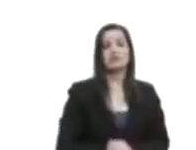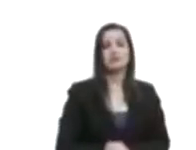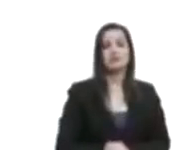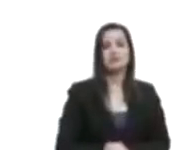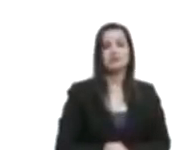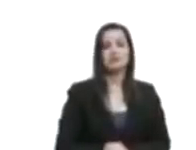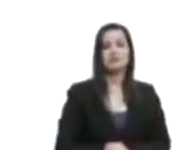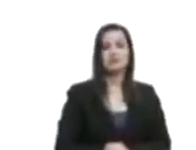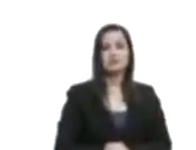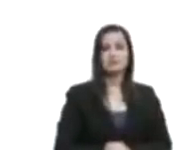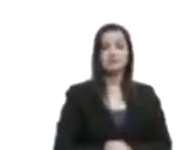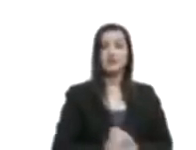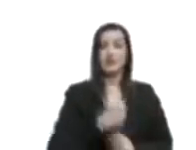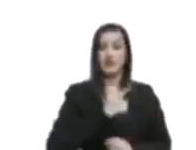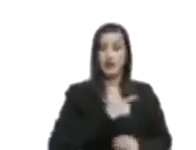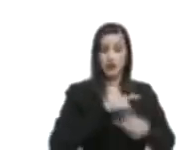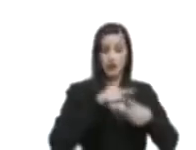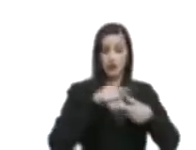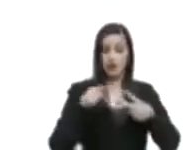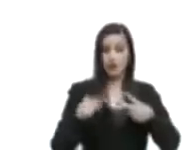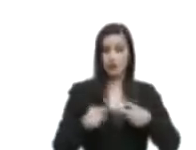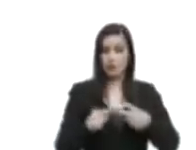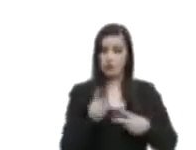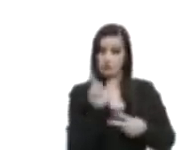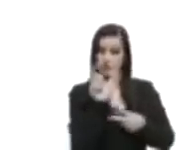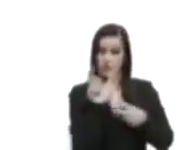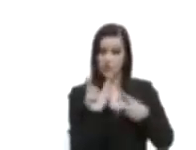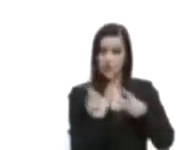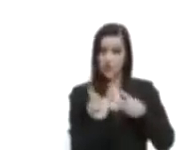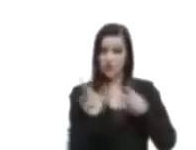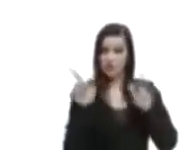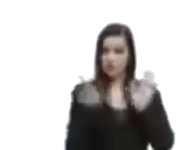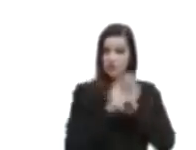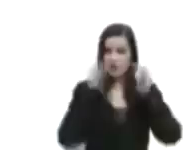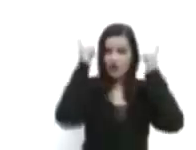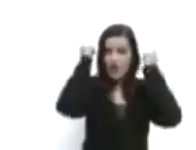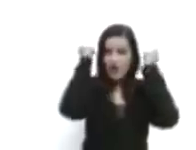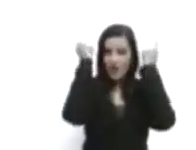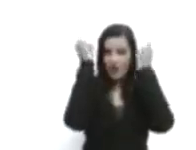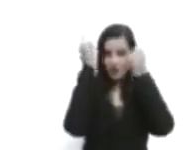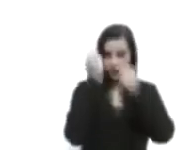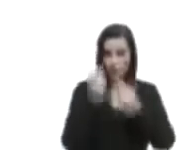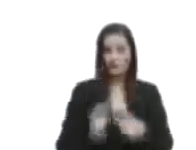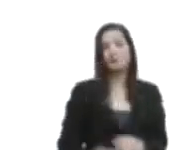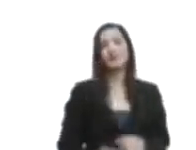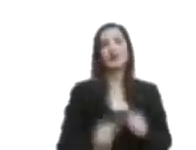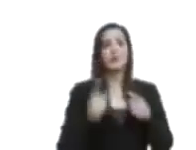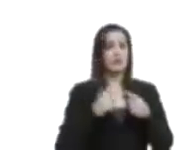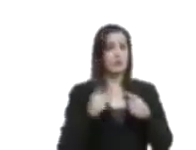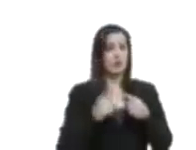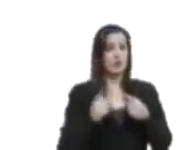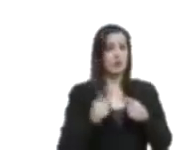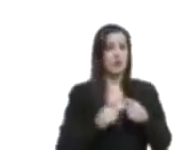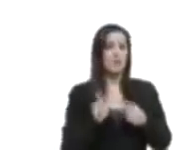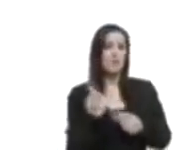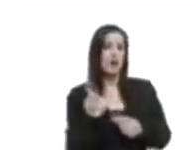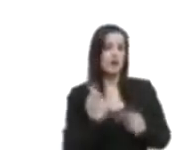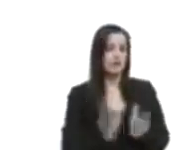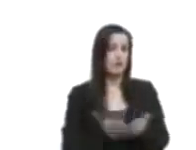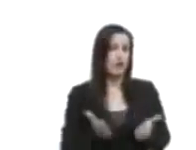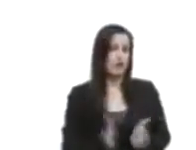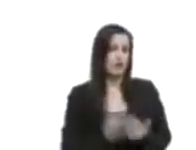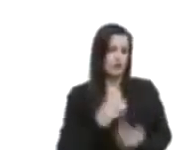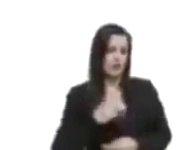Existem dois termos gregos para pobre no Novo Testamento, para pobre. O primeiro, para